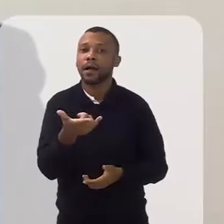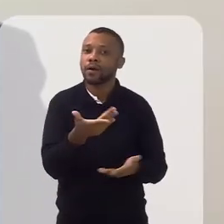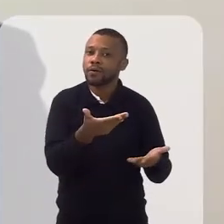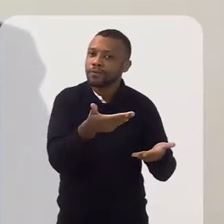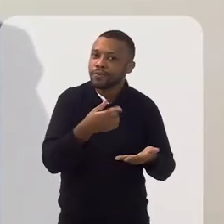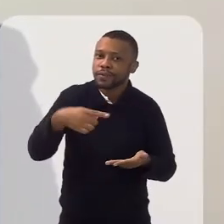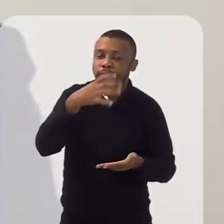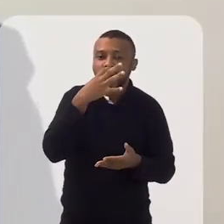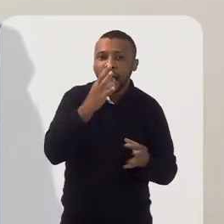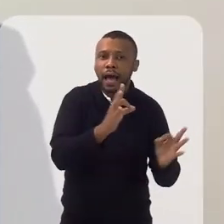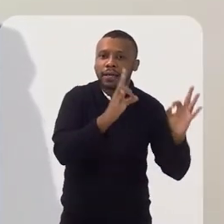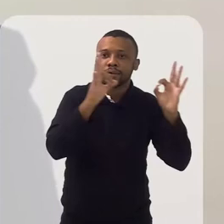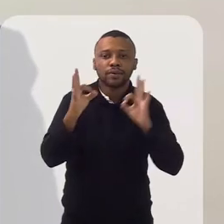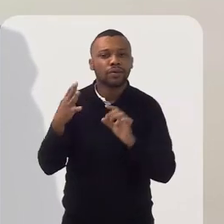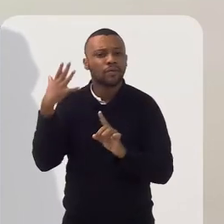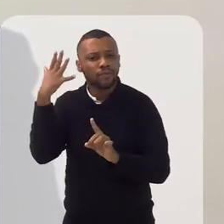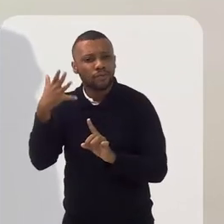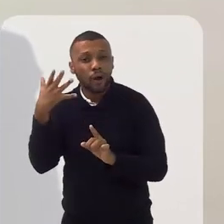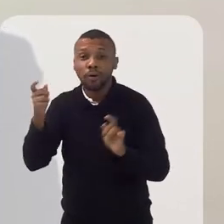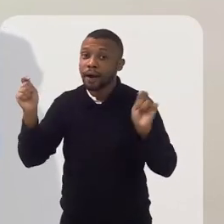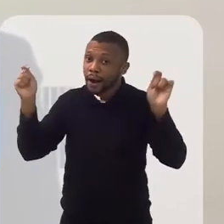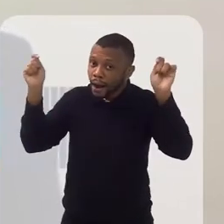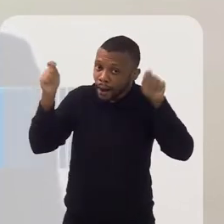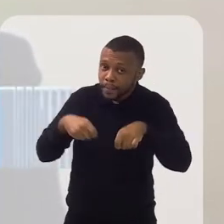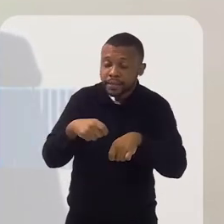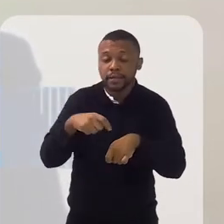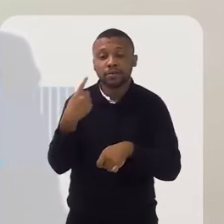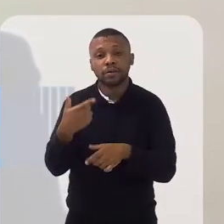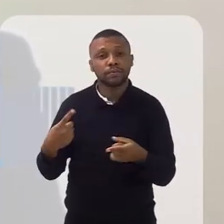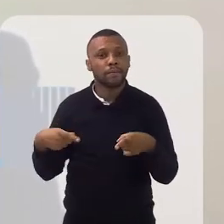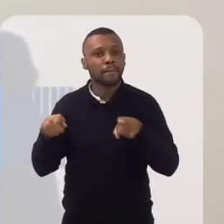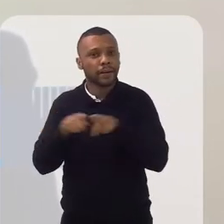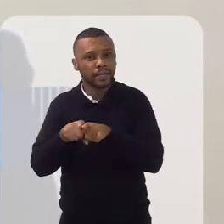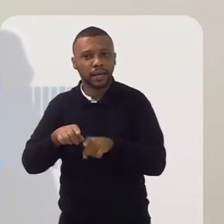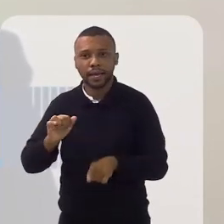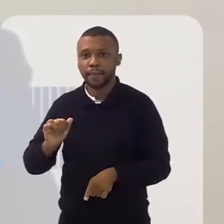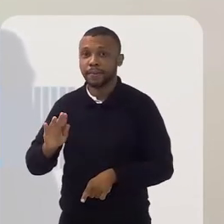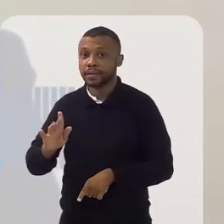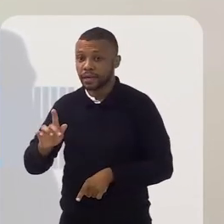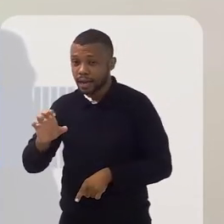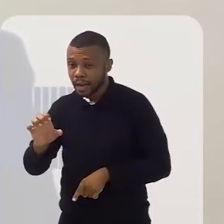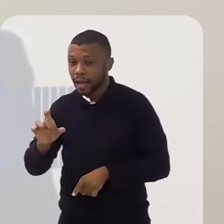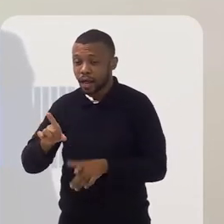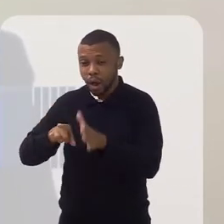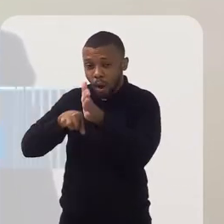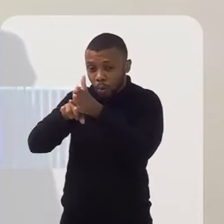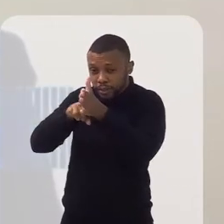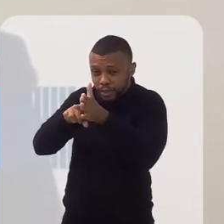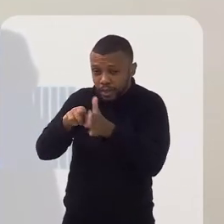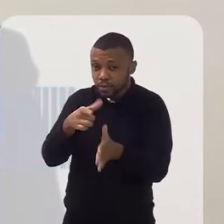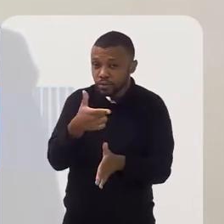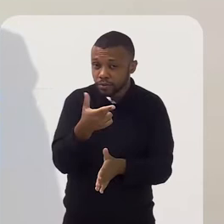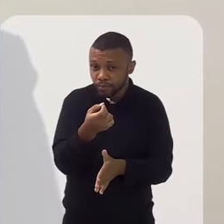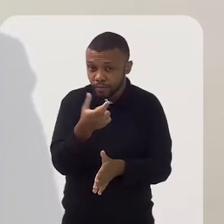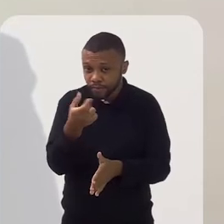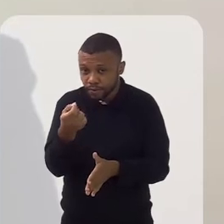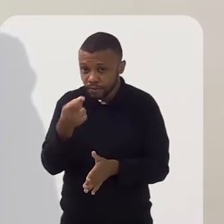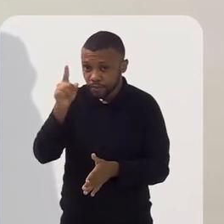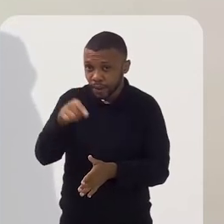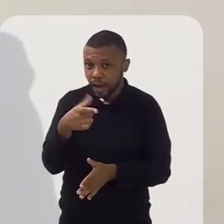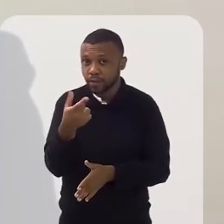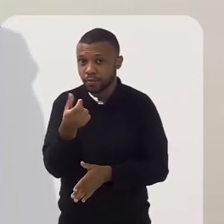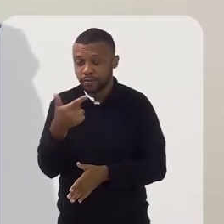convidar vocês para assistir um Fórum Capacita que a gente realizou em parceria com o IBGE, que mostra exatamente que o Censo 2022 vai ter um